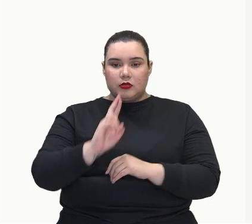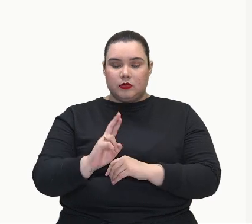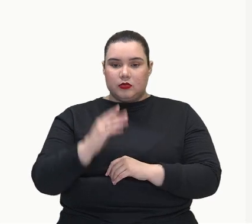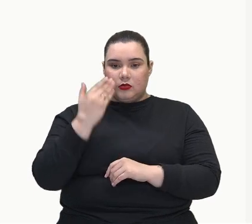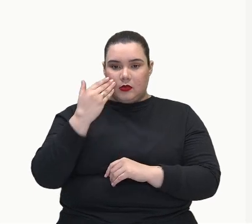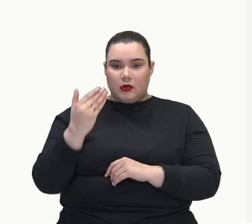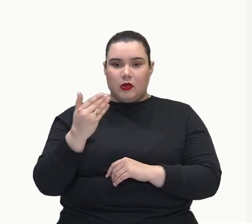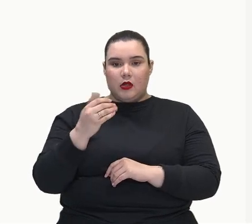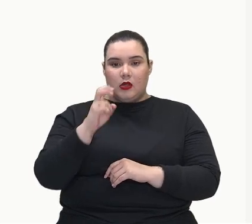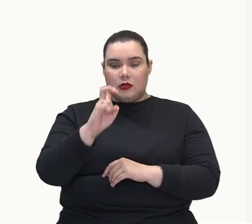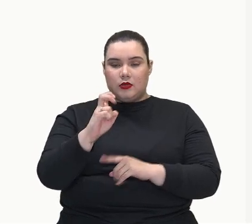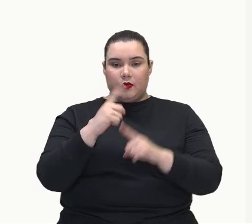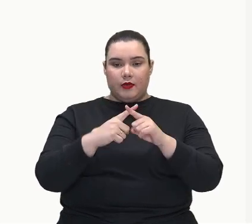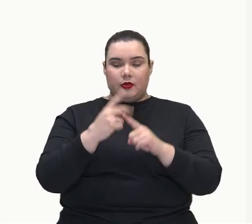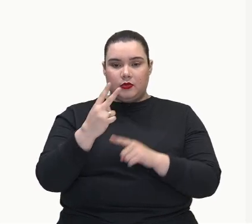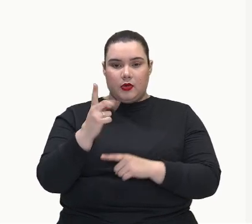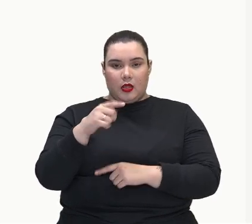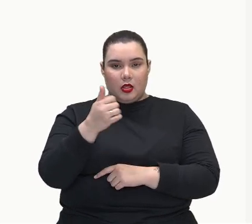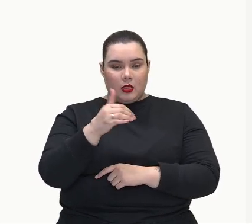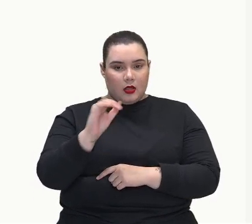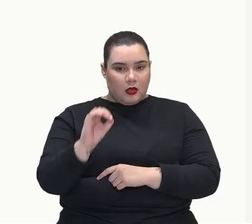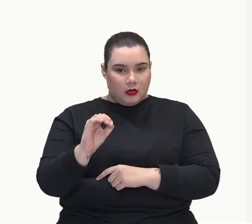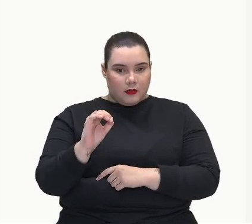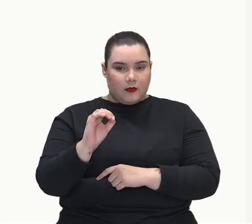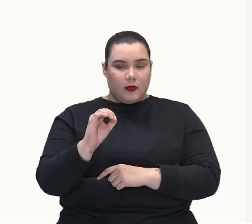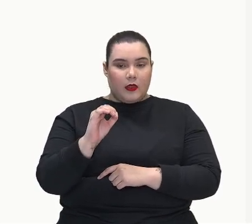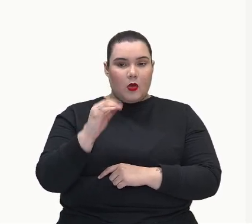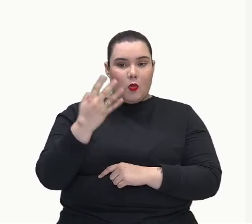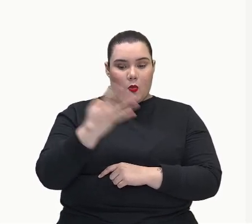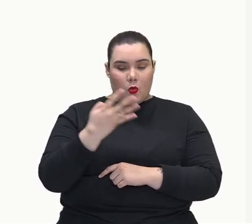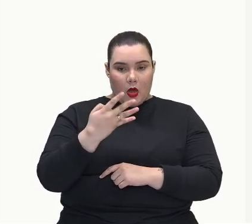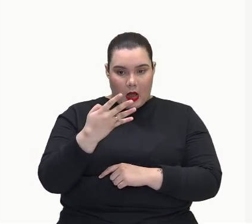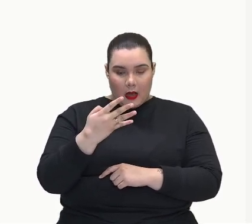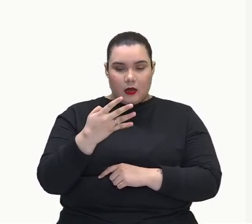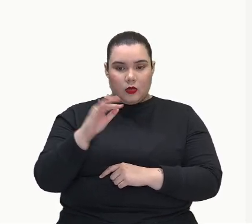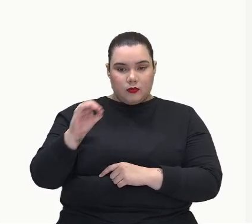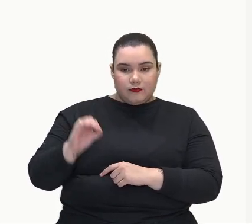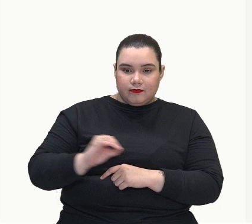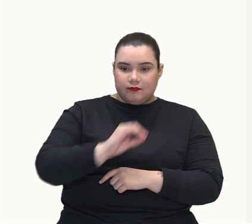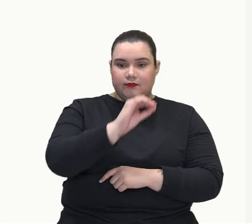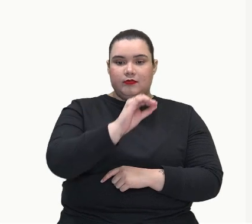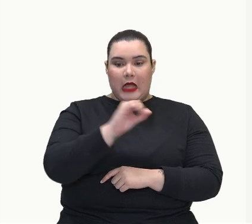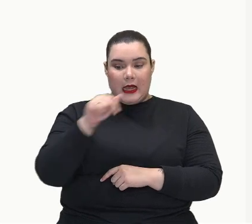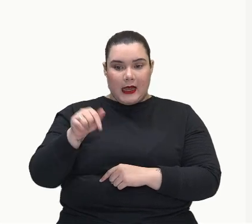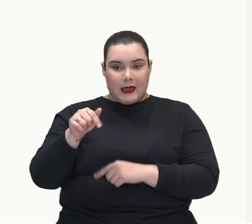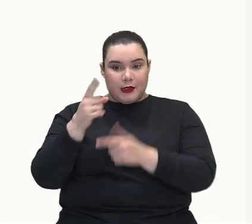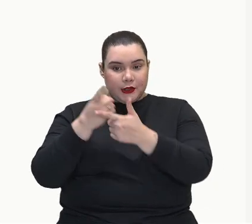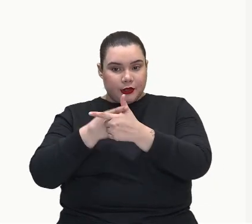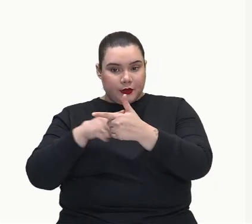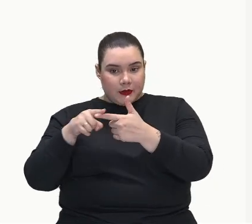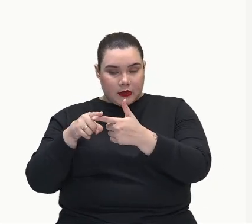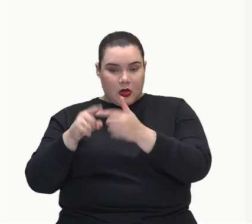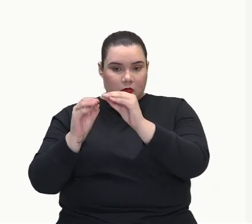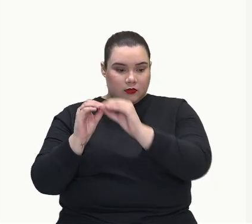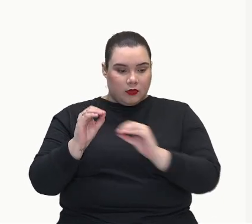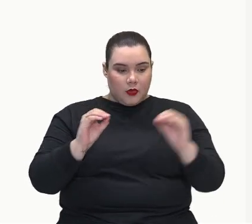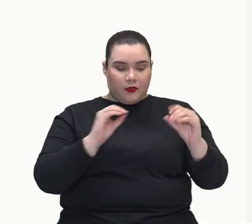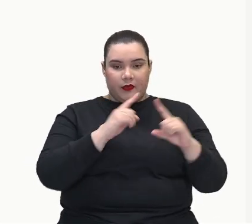5 vezes 2, que é 10, e esse 4 foi porque ele passou multiplicando. Então, nós ficamos